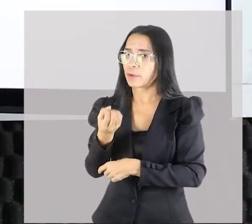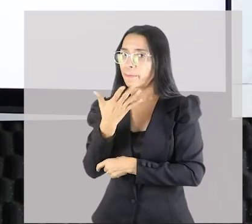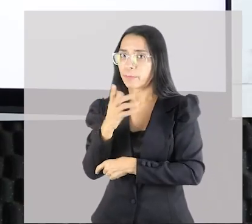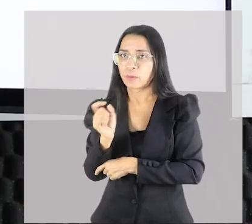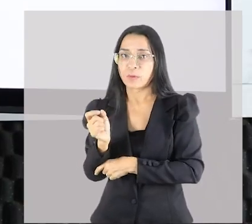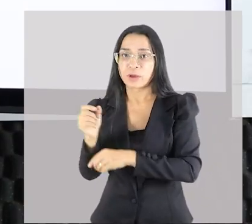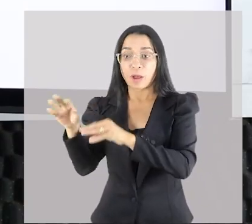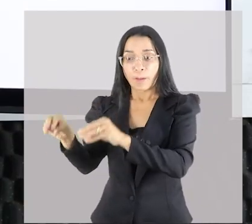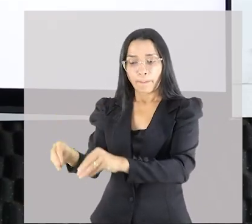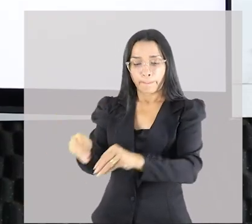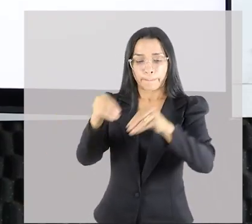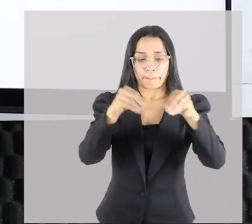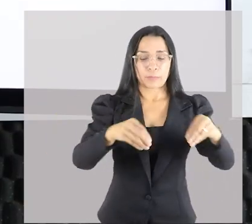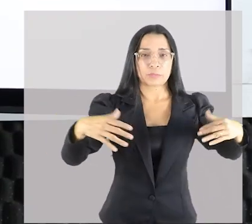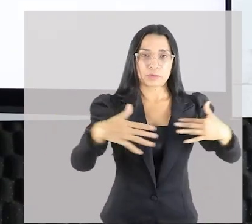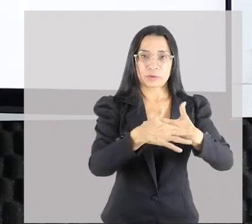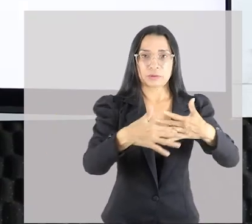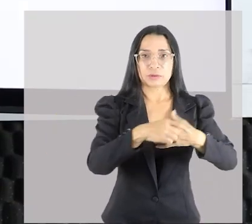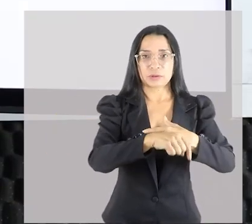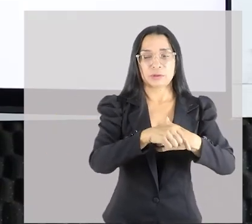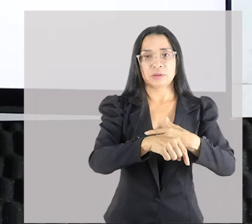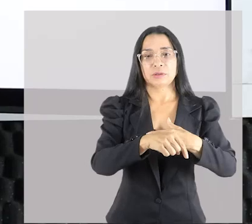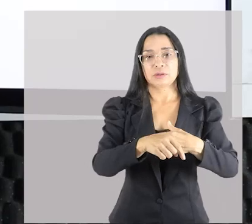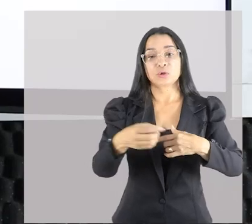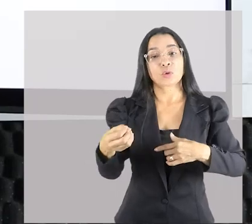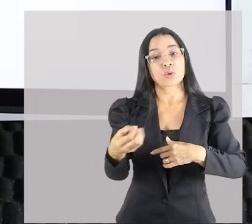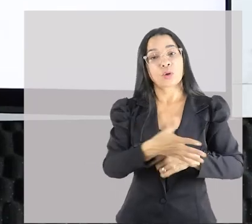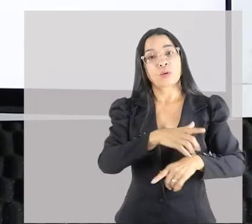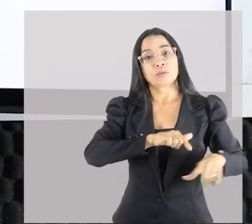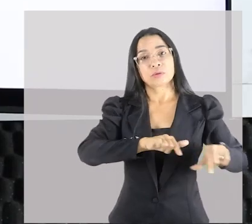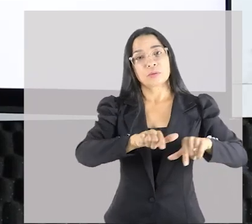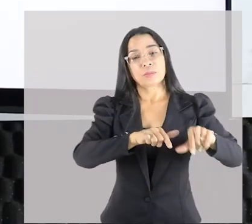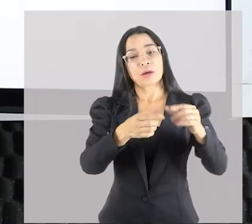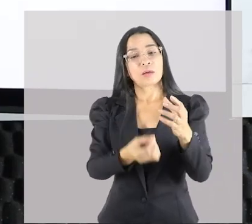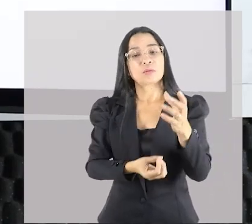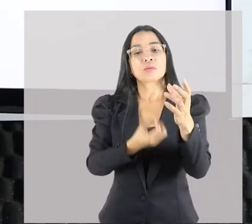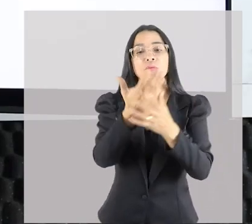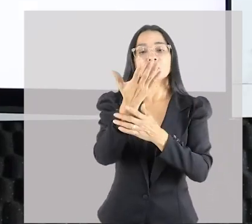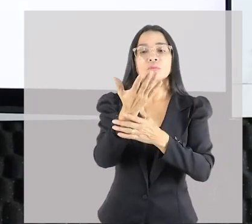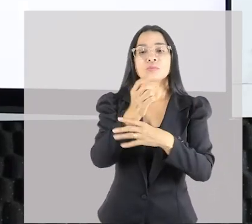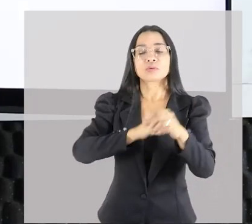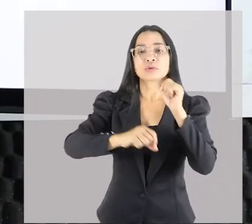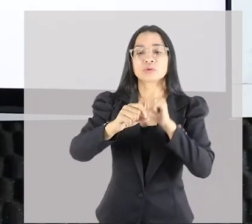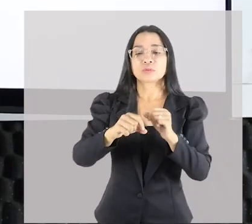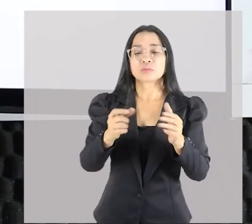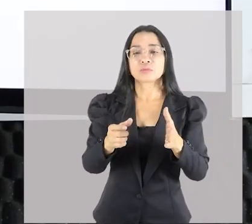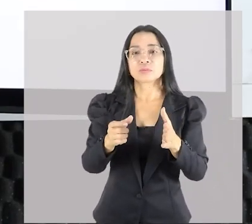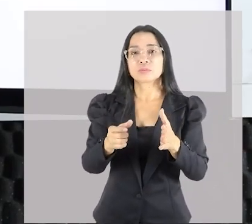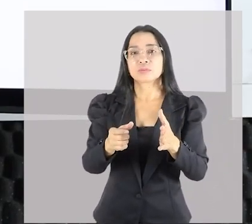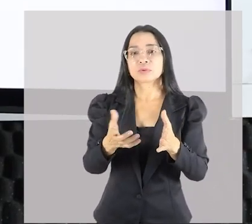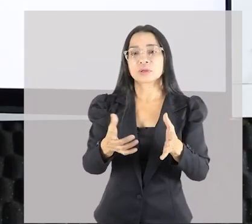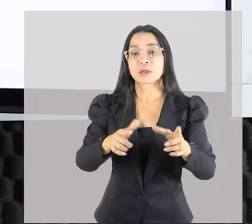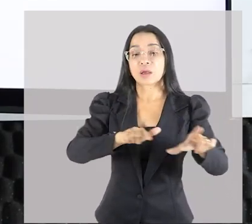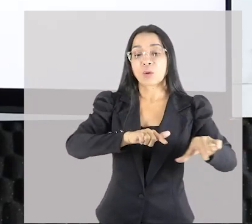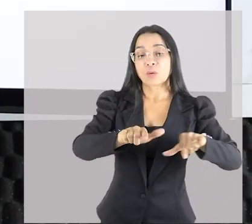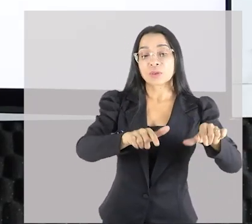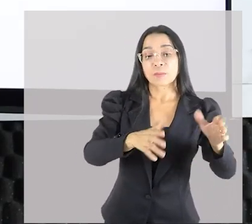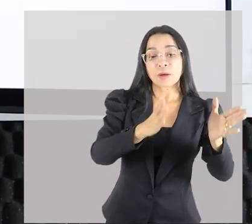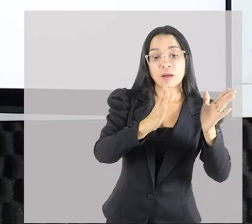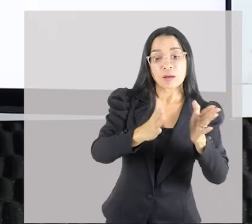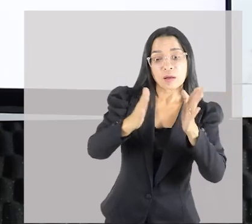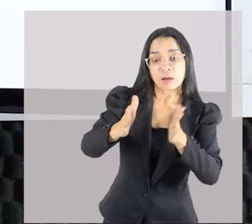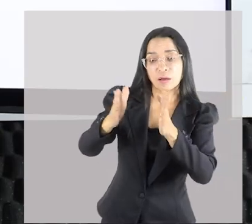para as cidades. E nas cidades, novos ofícios vão aparecer. A manufatura, ou seja, de você pegar aquele produto,